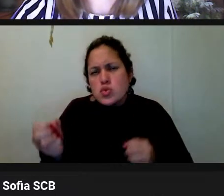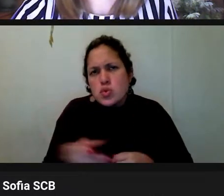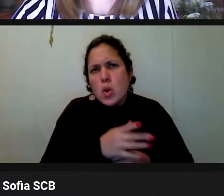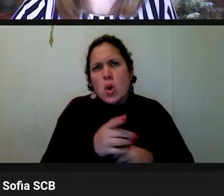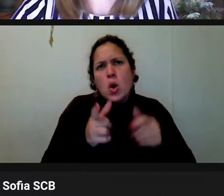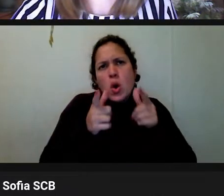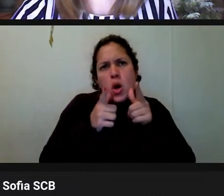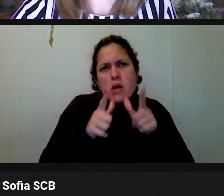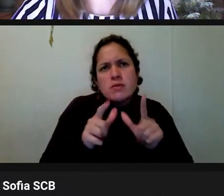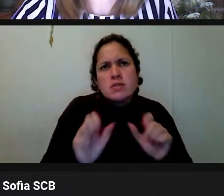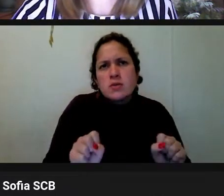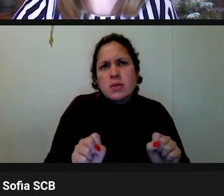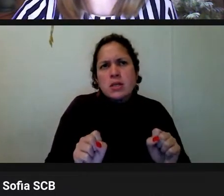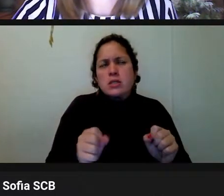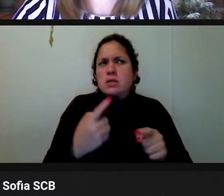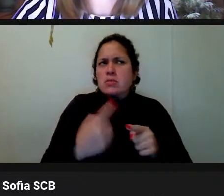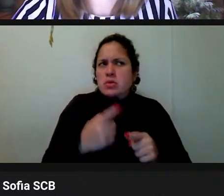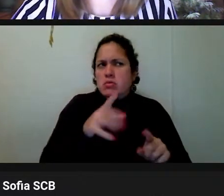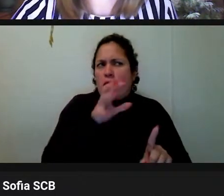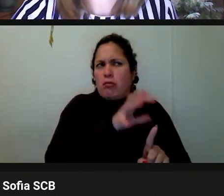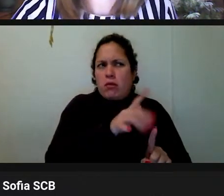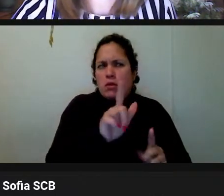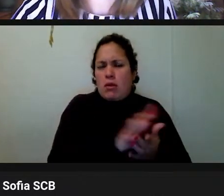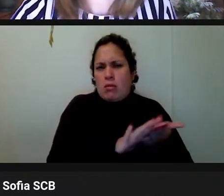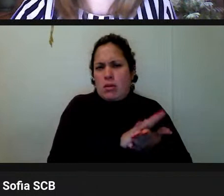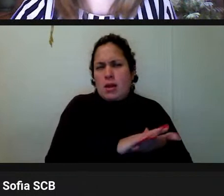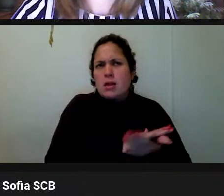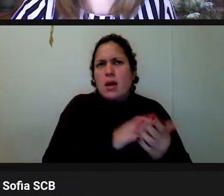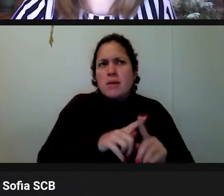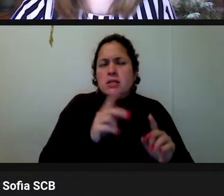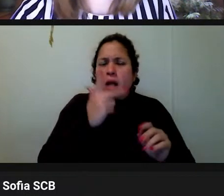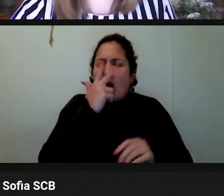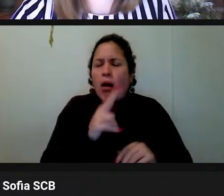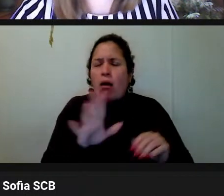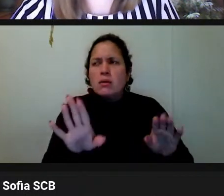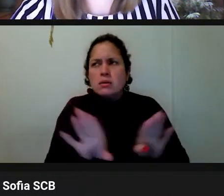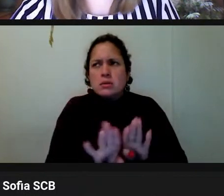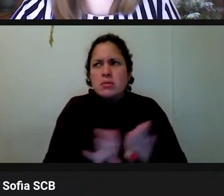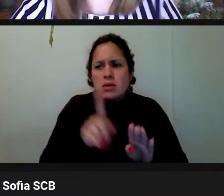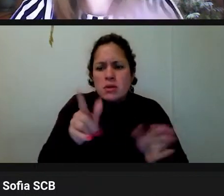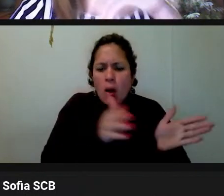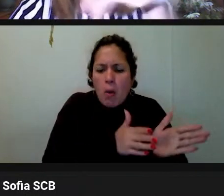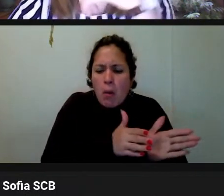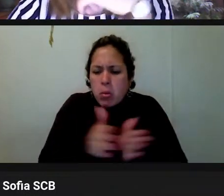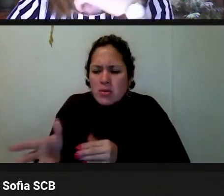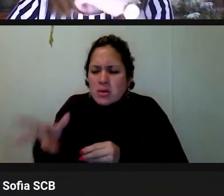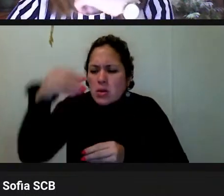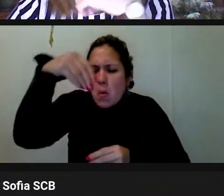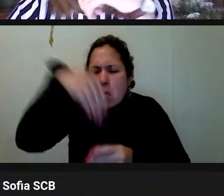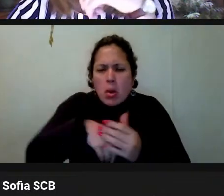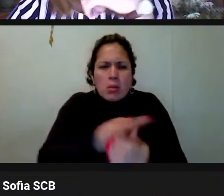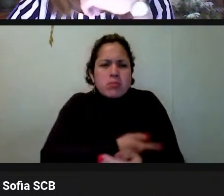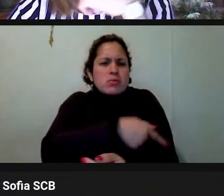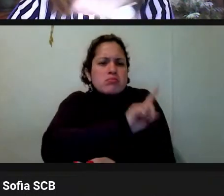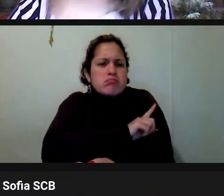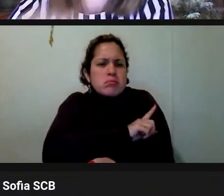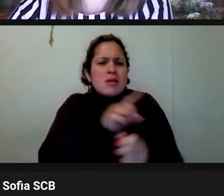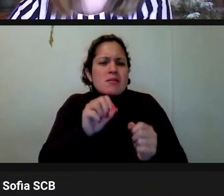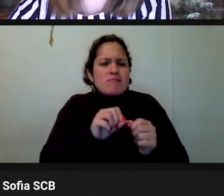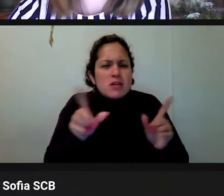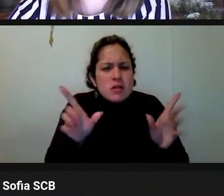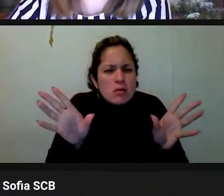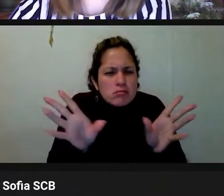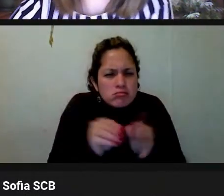de novas línguas não influenciaria nisso, mas que provavelmente é um processo interno do polonês de simplificação dos